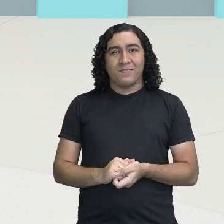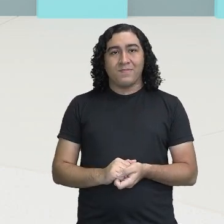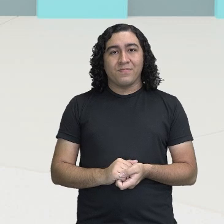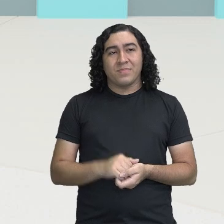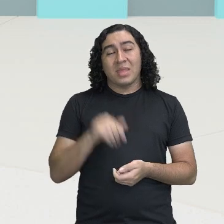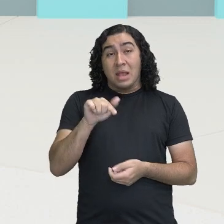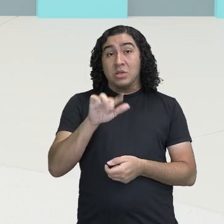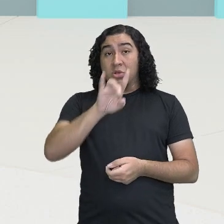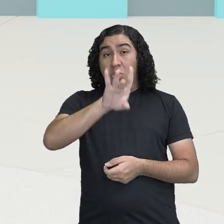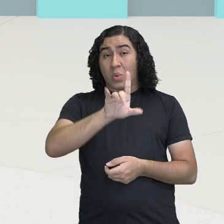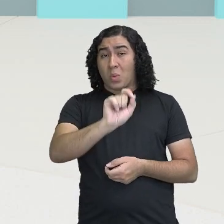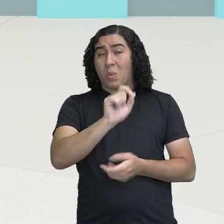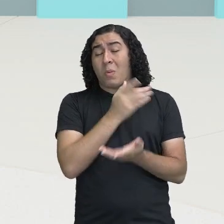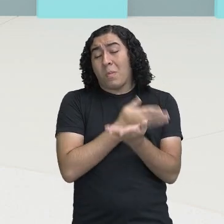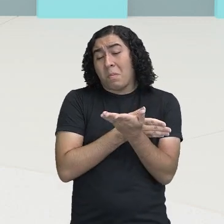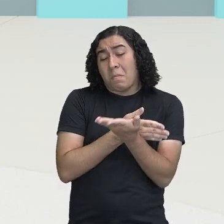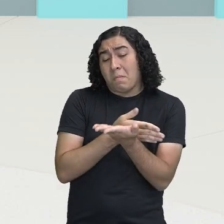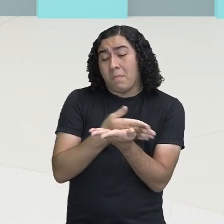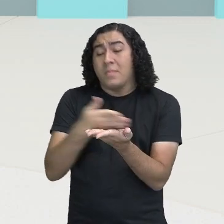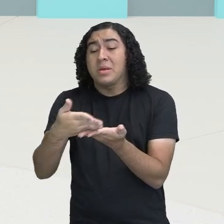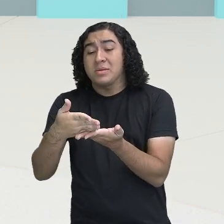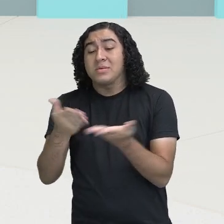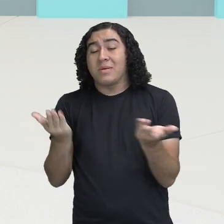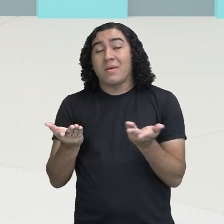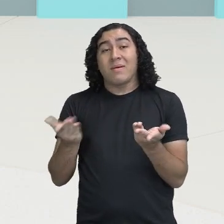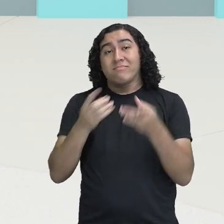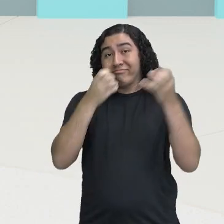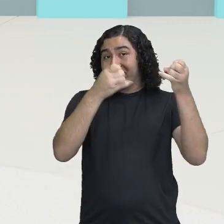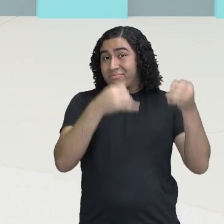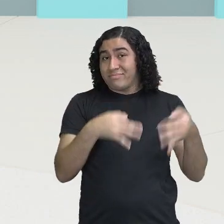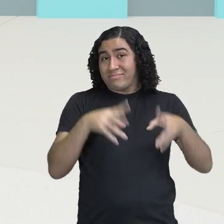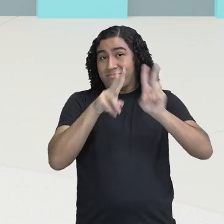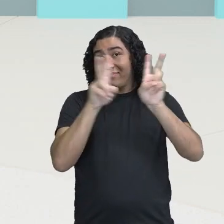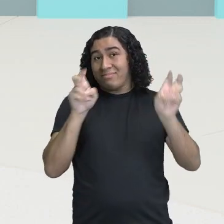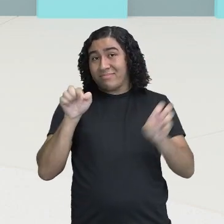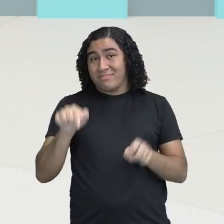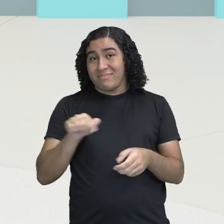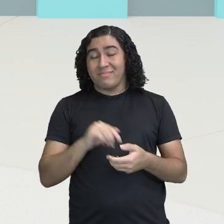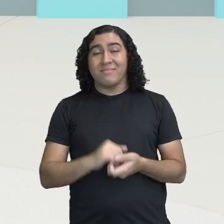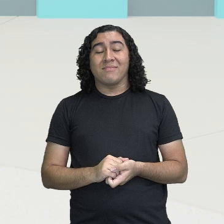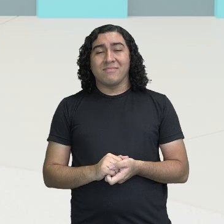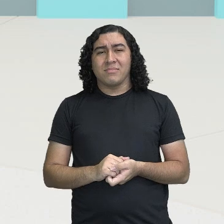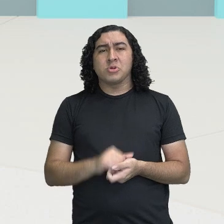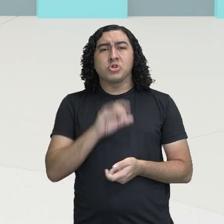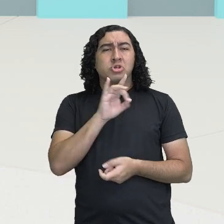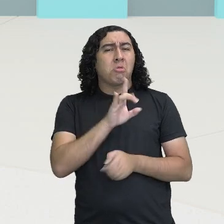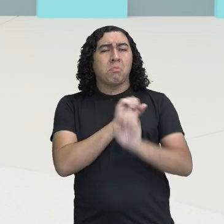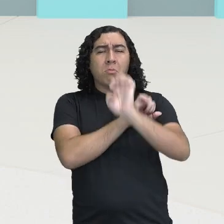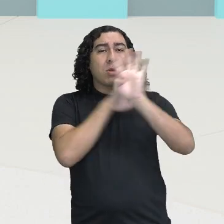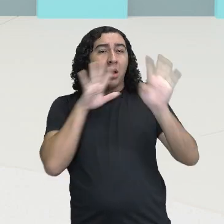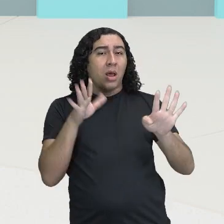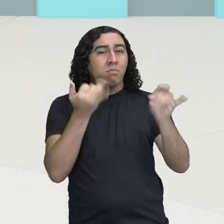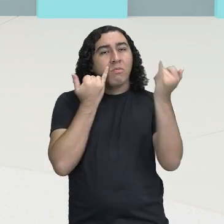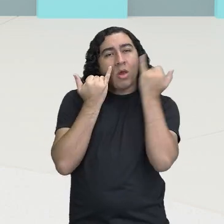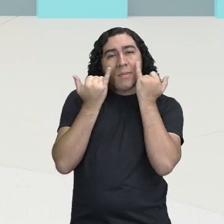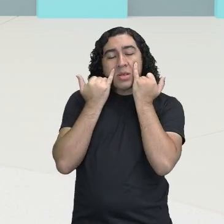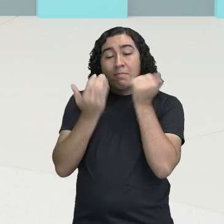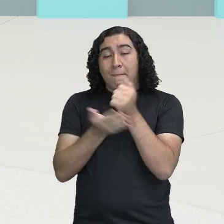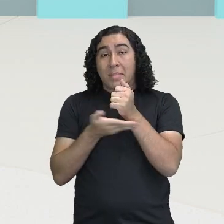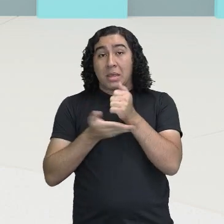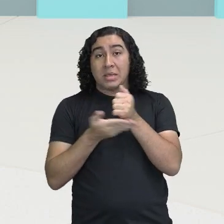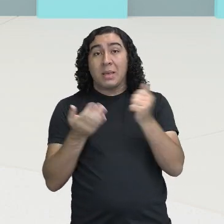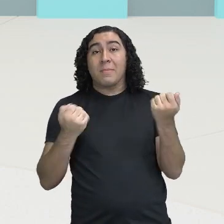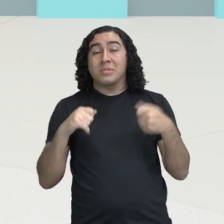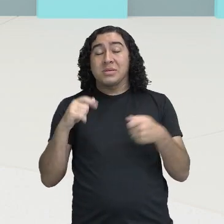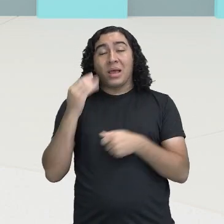é só um primeiro momento, uma introdução a esse assunto, para ter uma noção de que